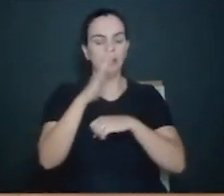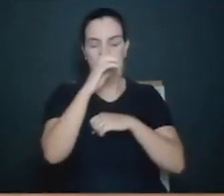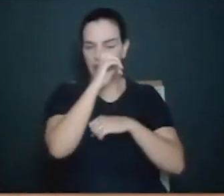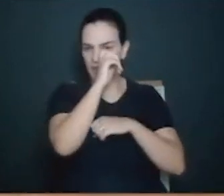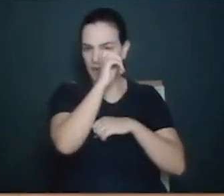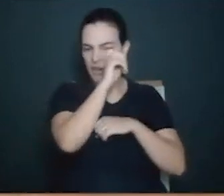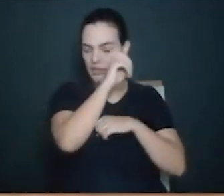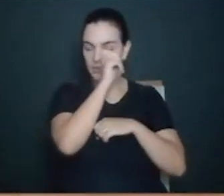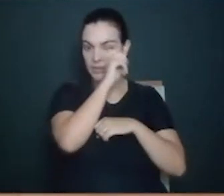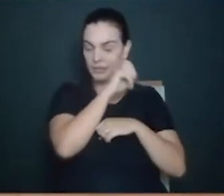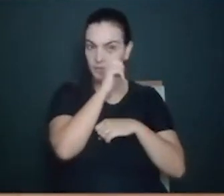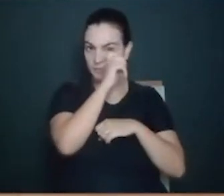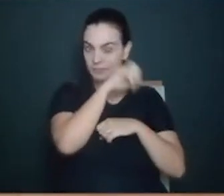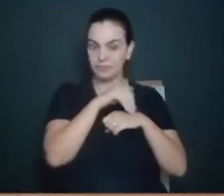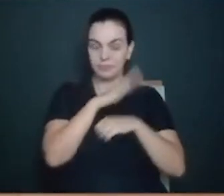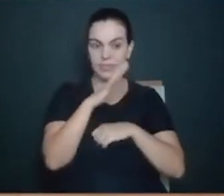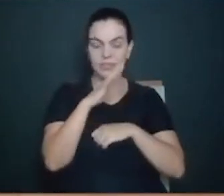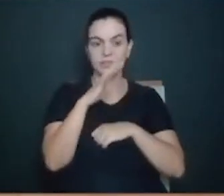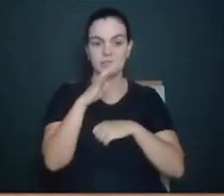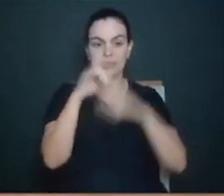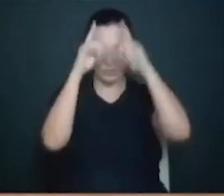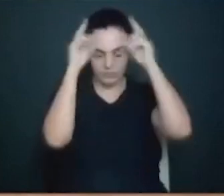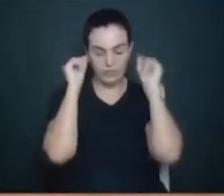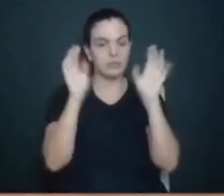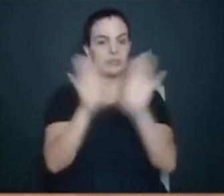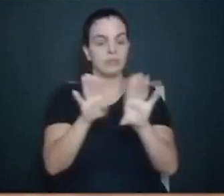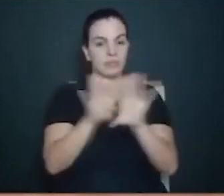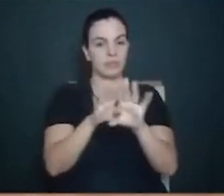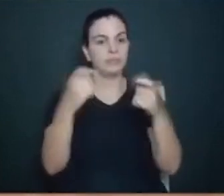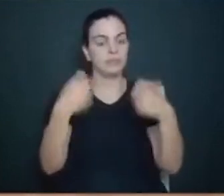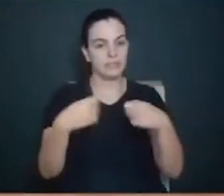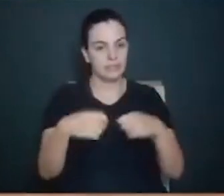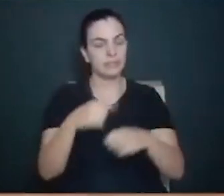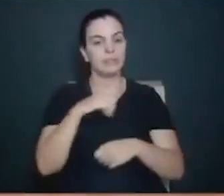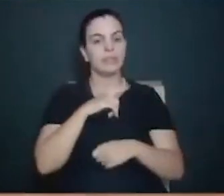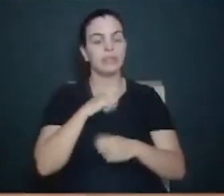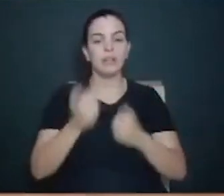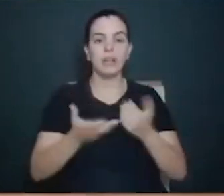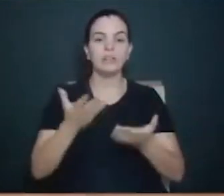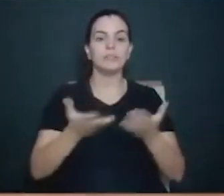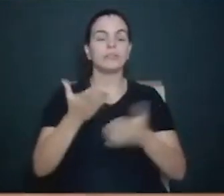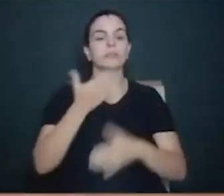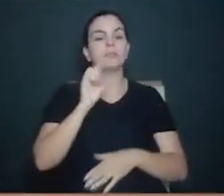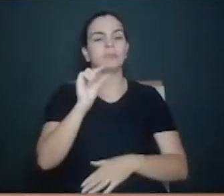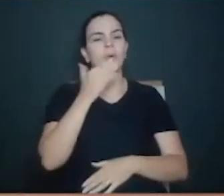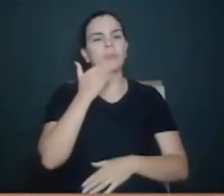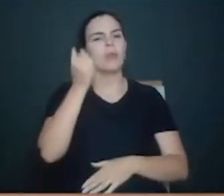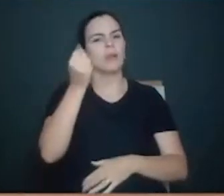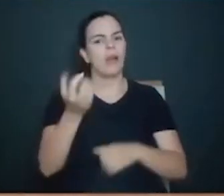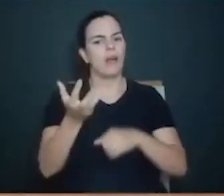pessoal da enfermagem lá na UPA 24 horas, a gente está precisando lá para ter um atendimento um pouco mais célere para